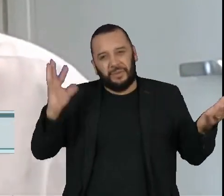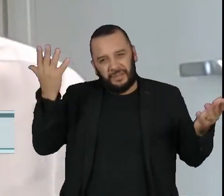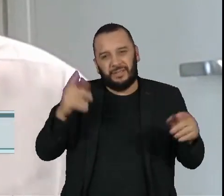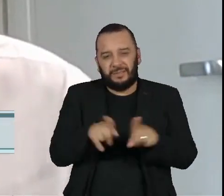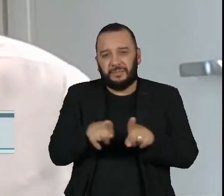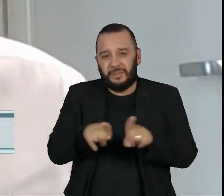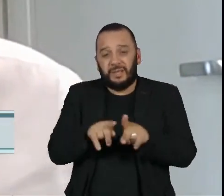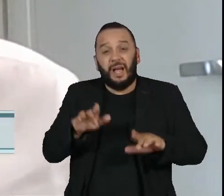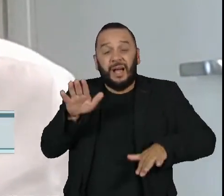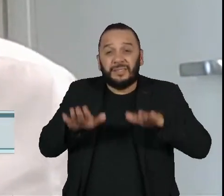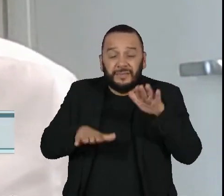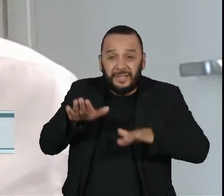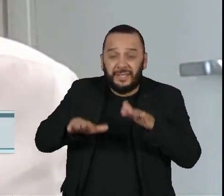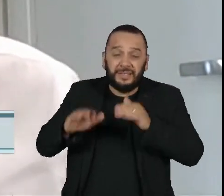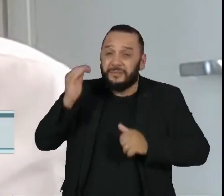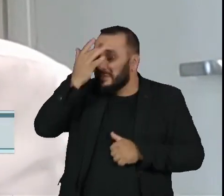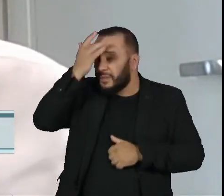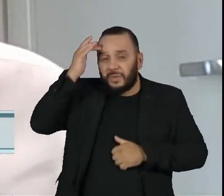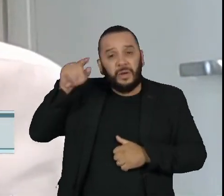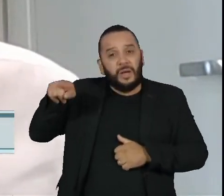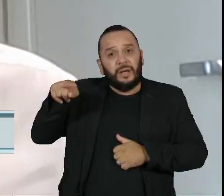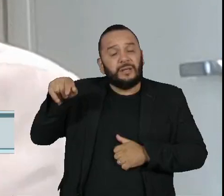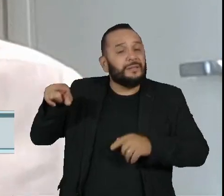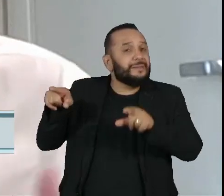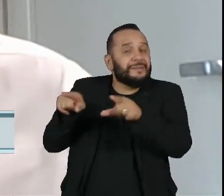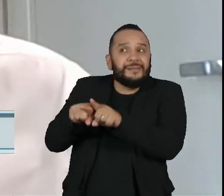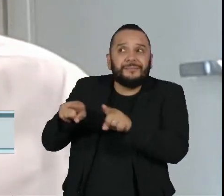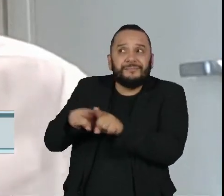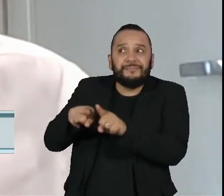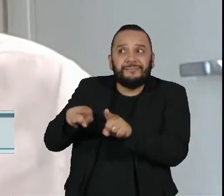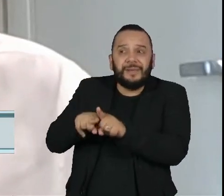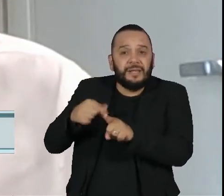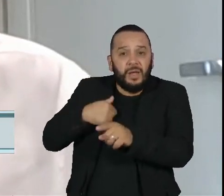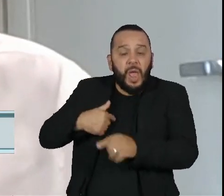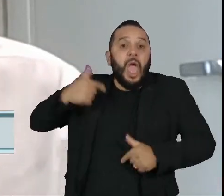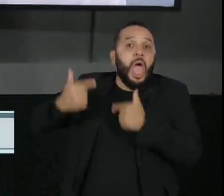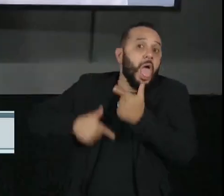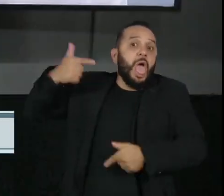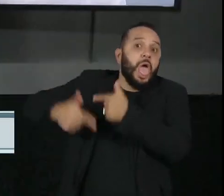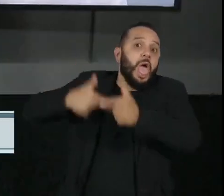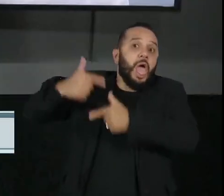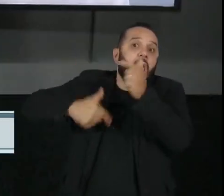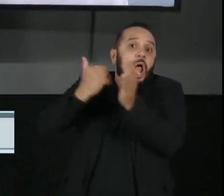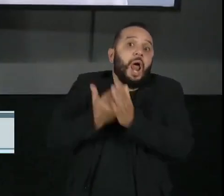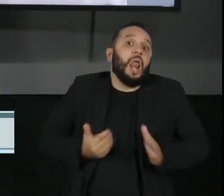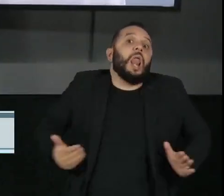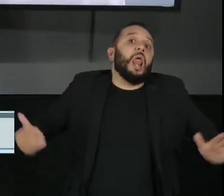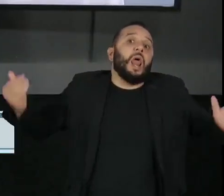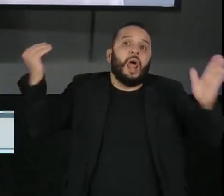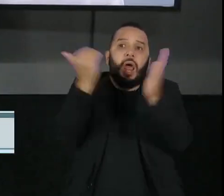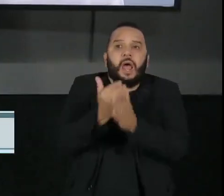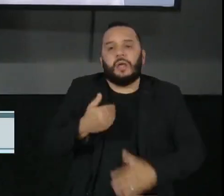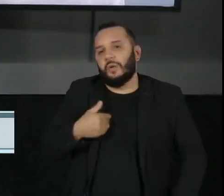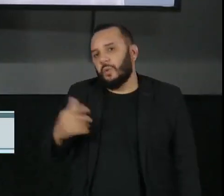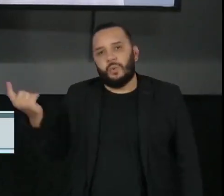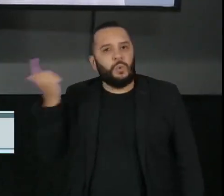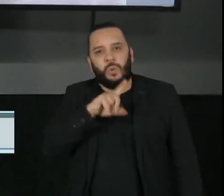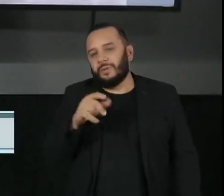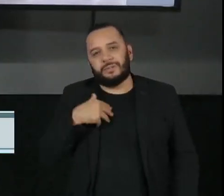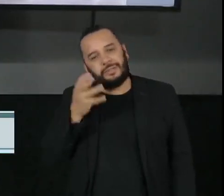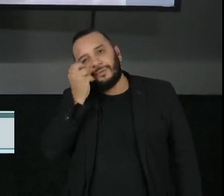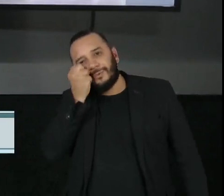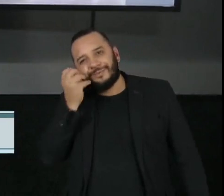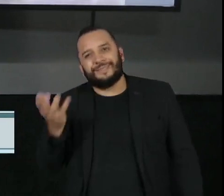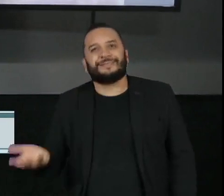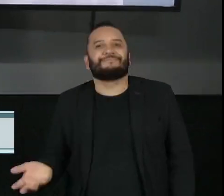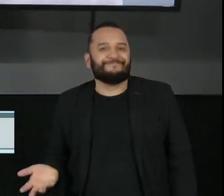sono, que não é necessariamente uma doença, mas acontece quando a minha rotina impede que eu consiga ter aquelas 7 a 8 horas recomendadas